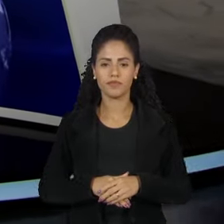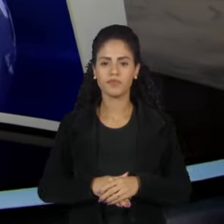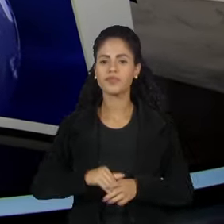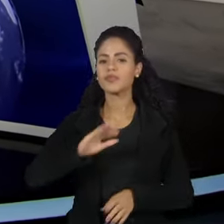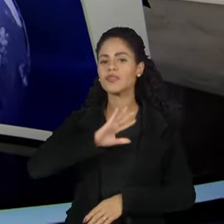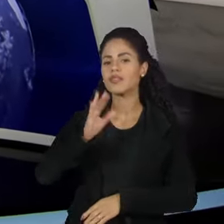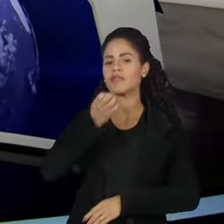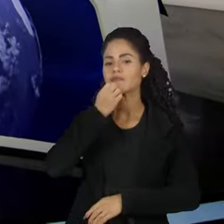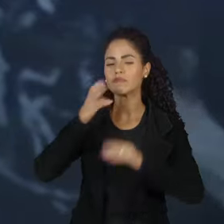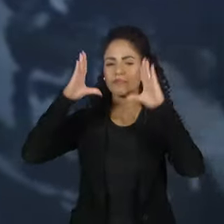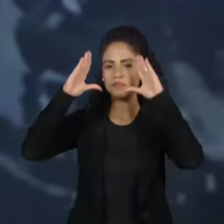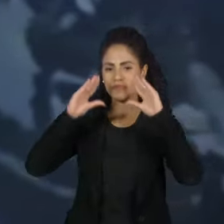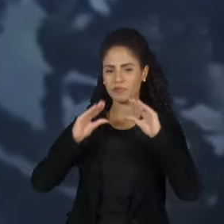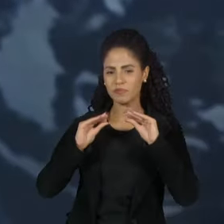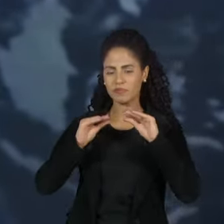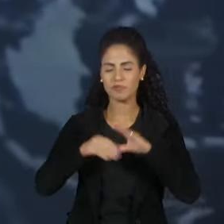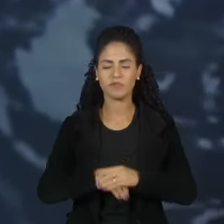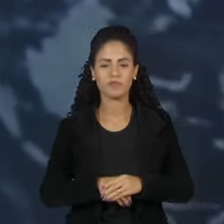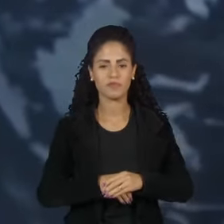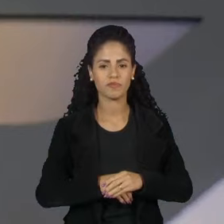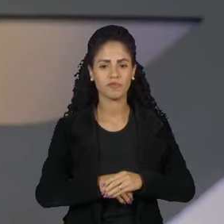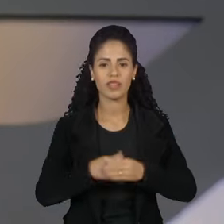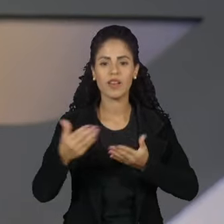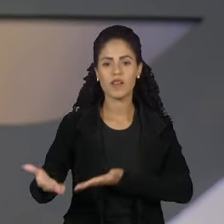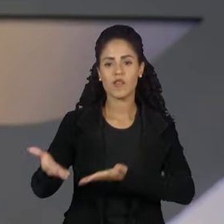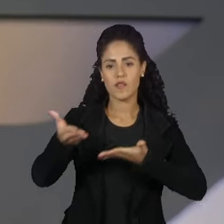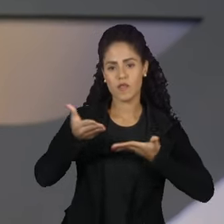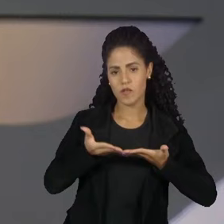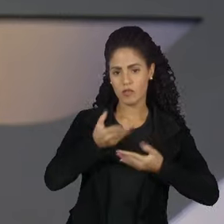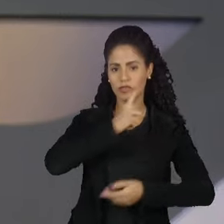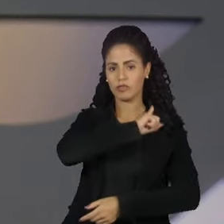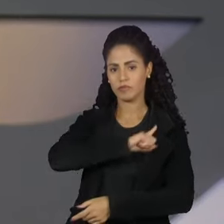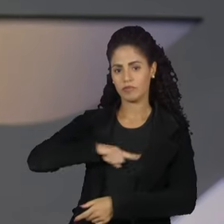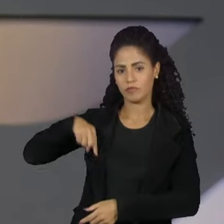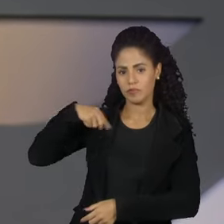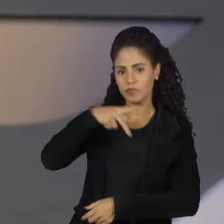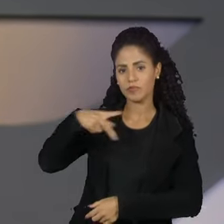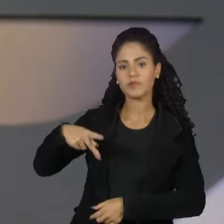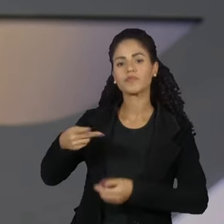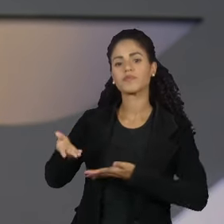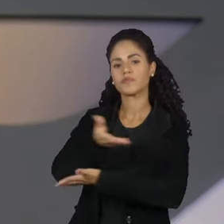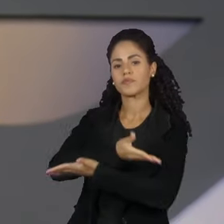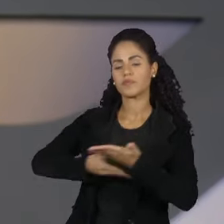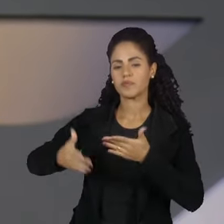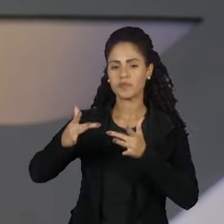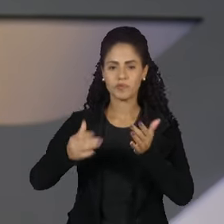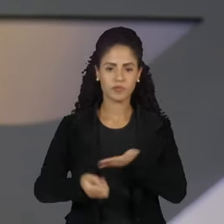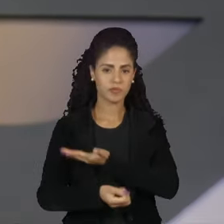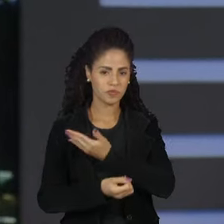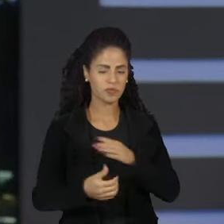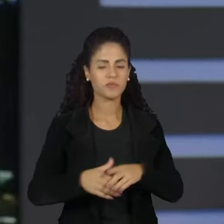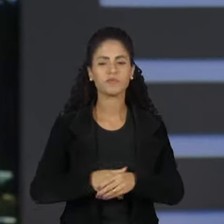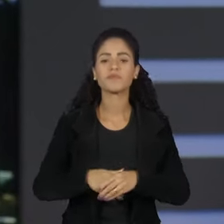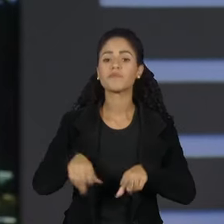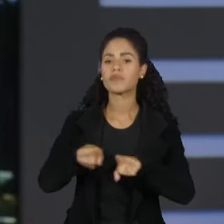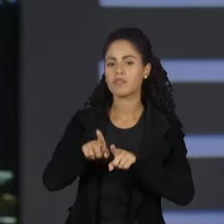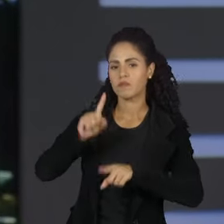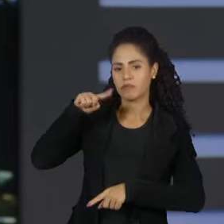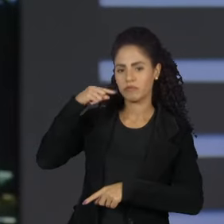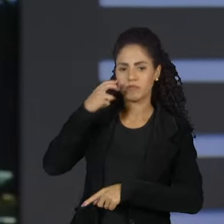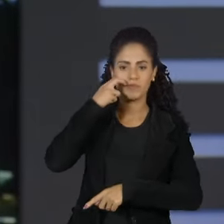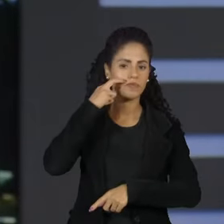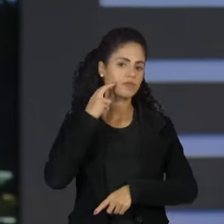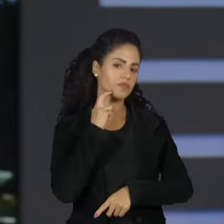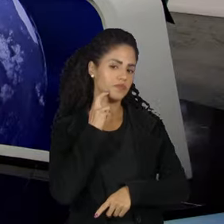Olá, boa noite. Recebemos hoje a professora de Relações Internacionais da ESPM, Denilde Holzhacker, e o advogado